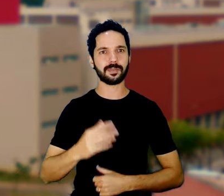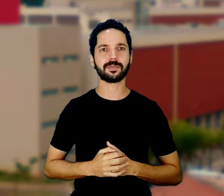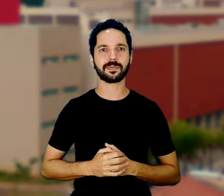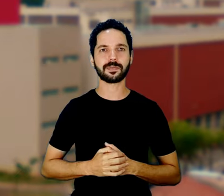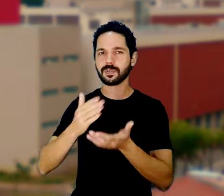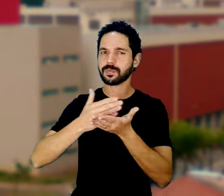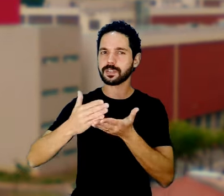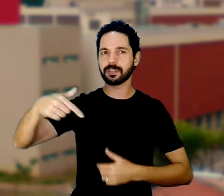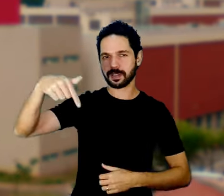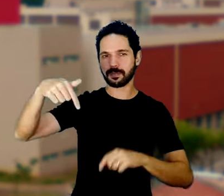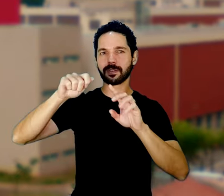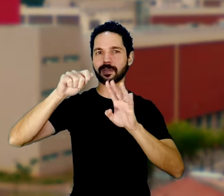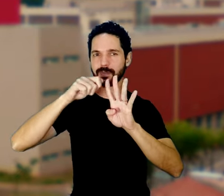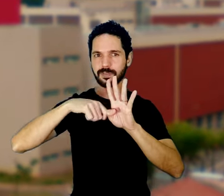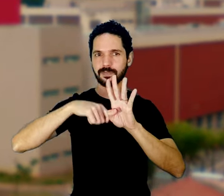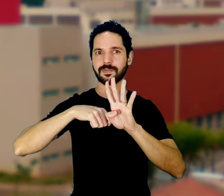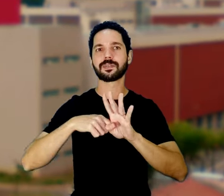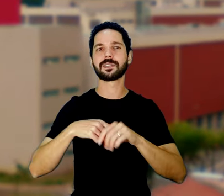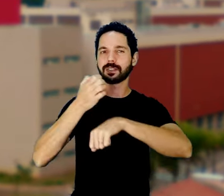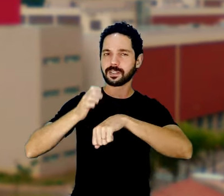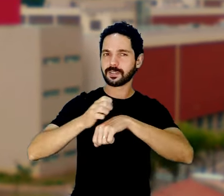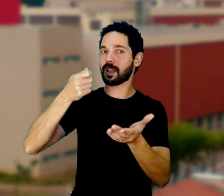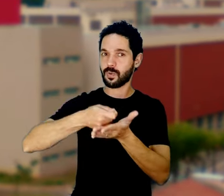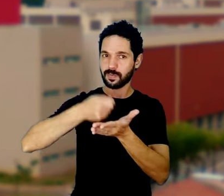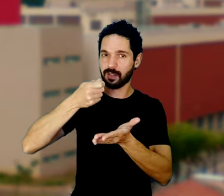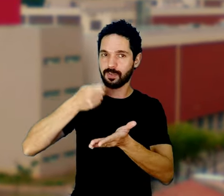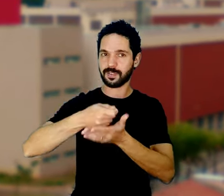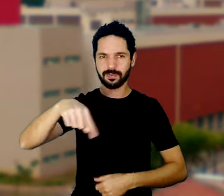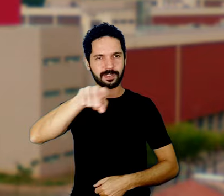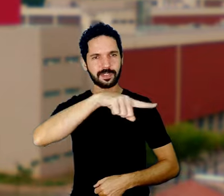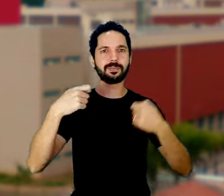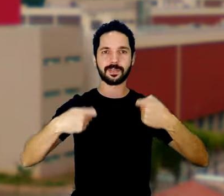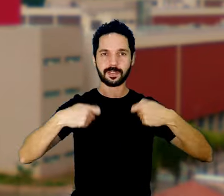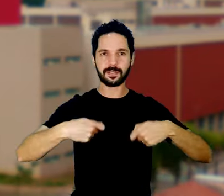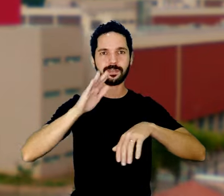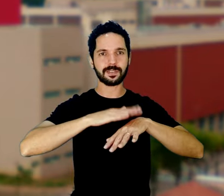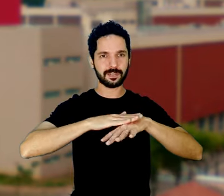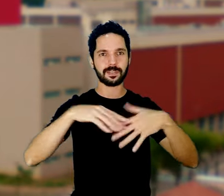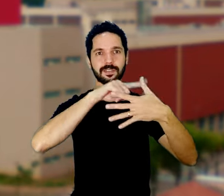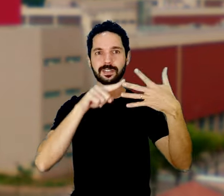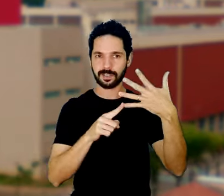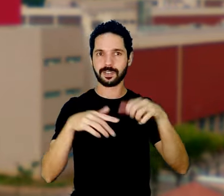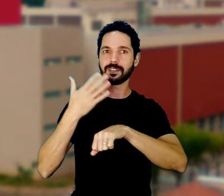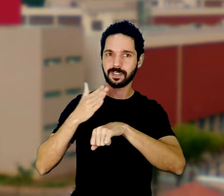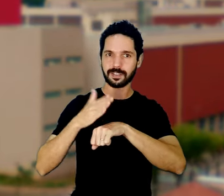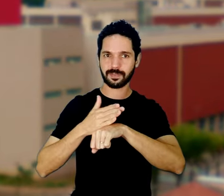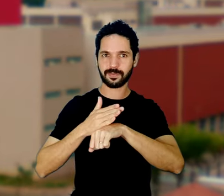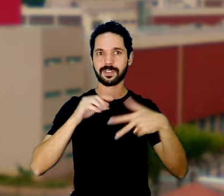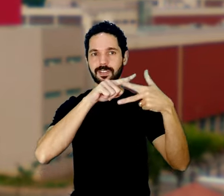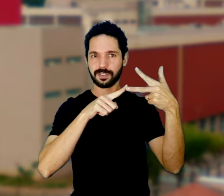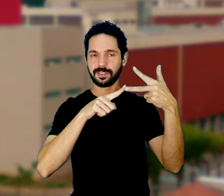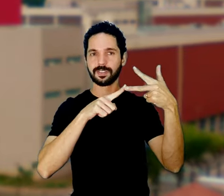do sétimo quadrimestre, iniciam-se os estágios obrigatórios. Vocês precisam cursar 5 deles, dos quais 3